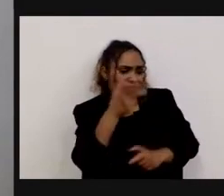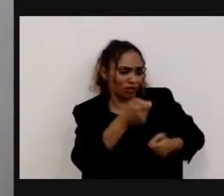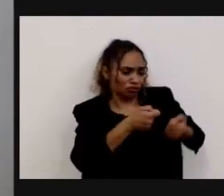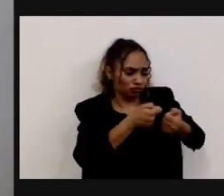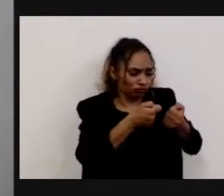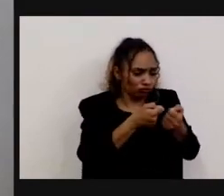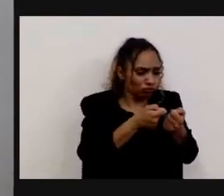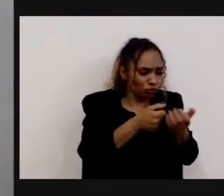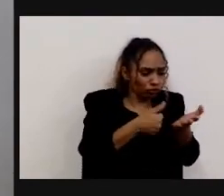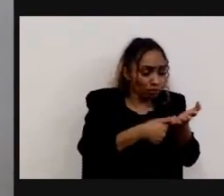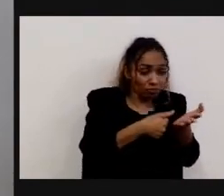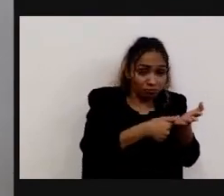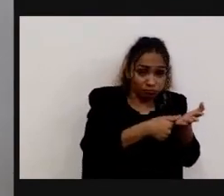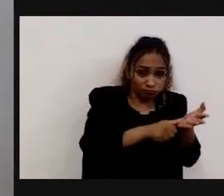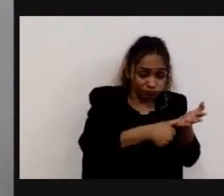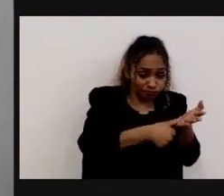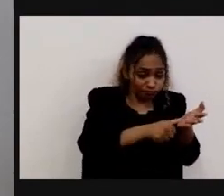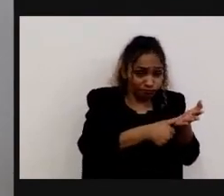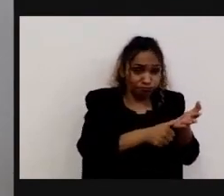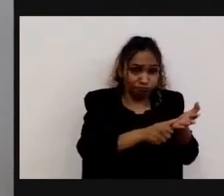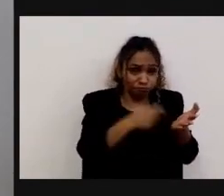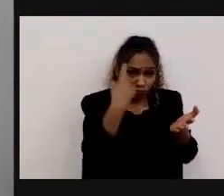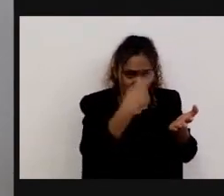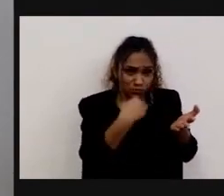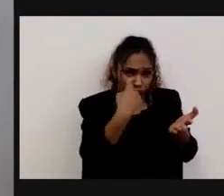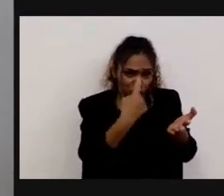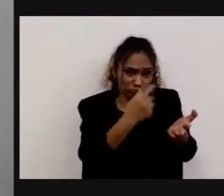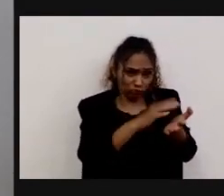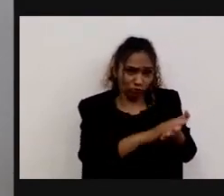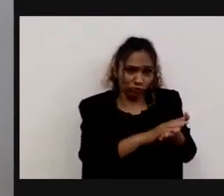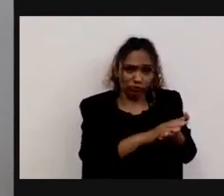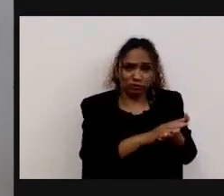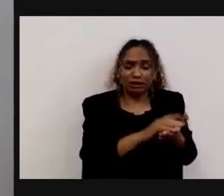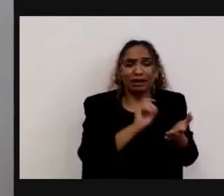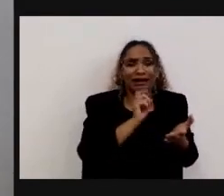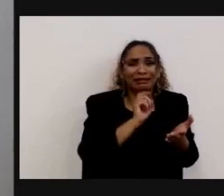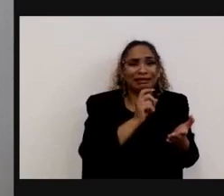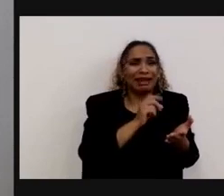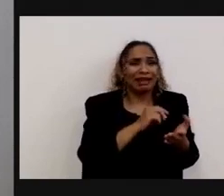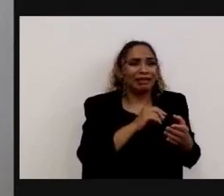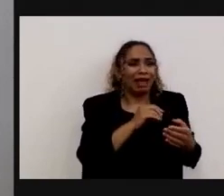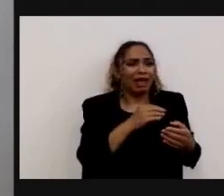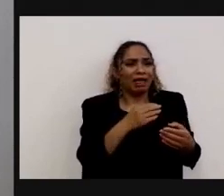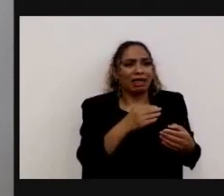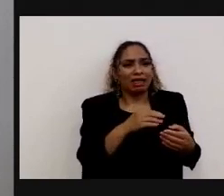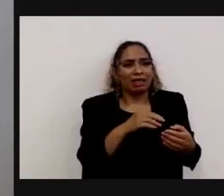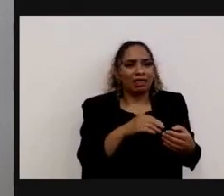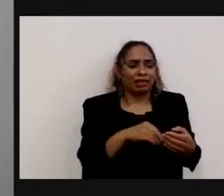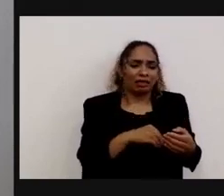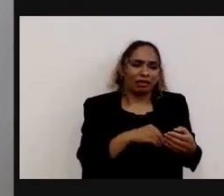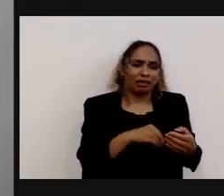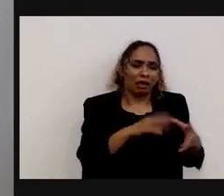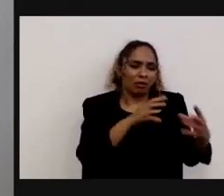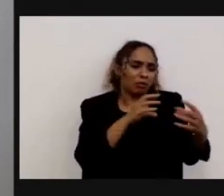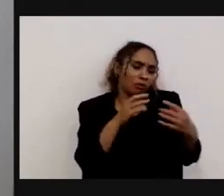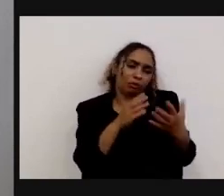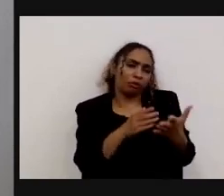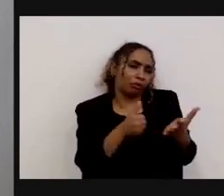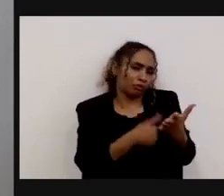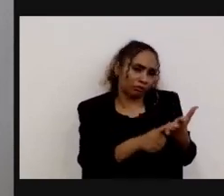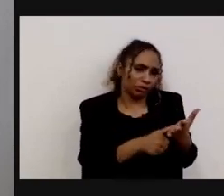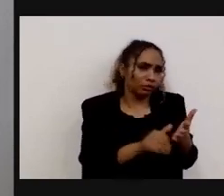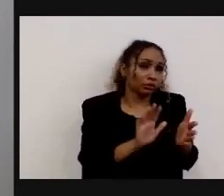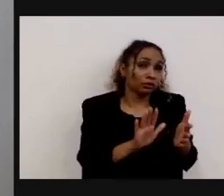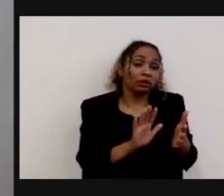e aquele né fala assim ah tá bom bater o ponto não sei que lá ninguém tá enchendo meu saco aqui das entregas é muito é muito mais